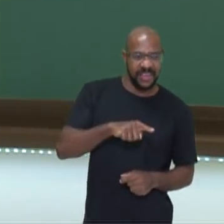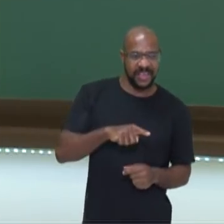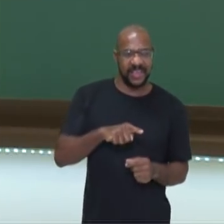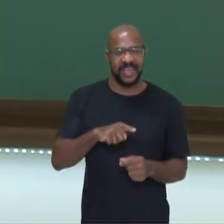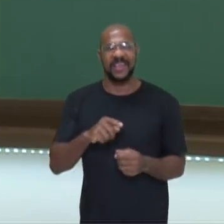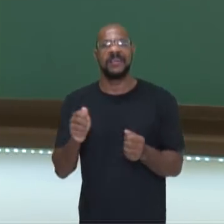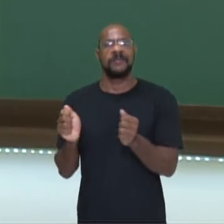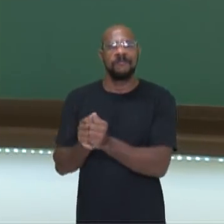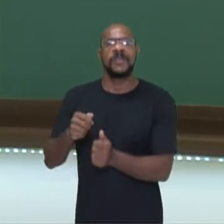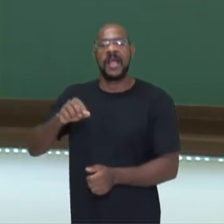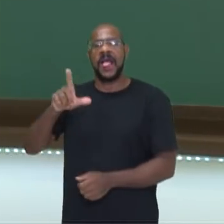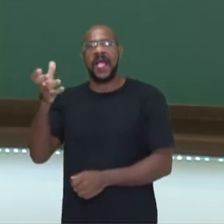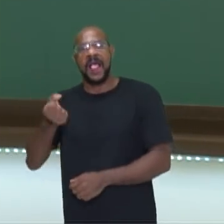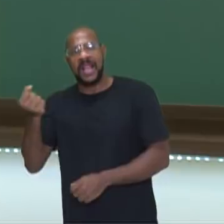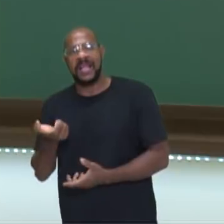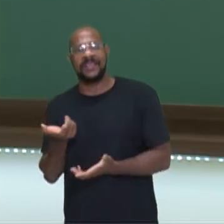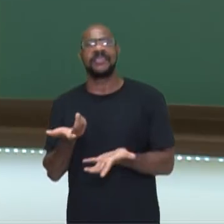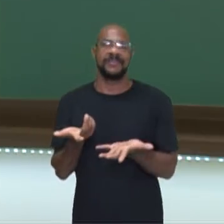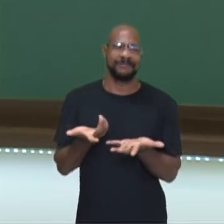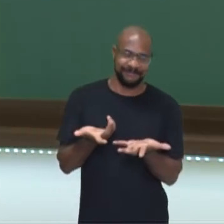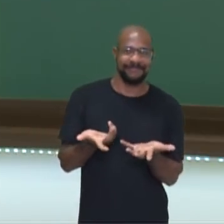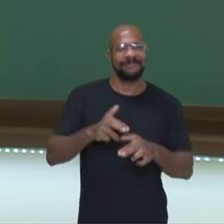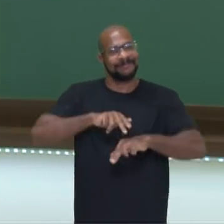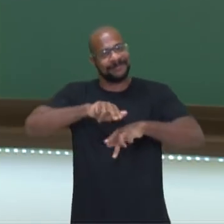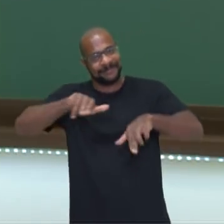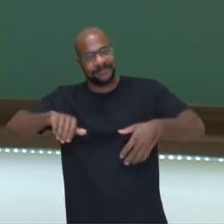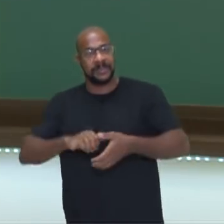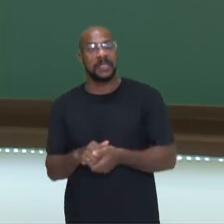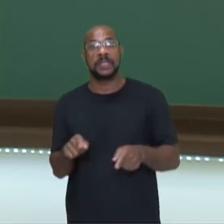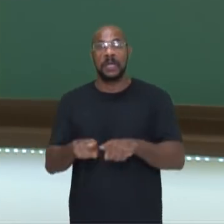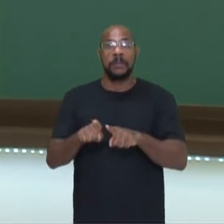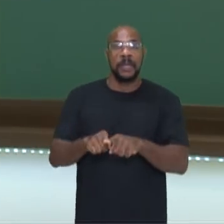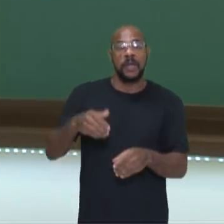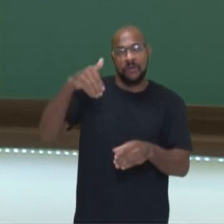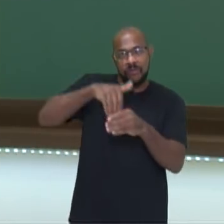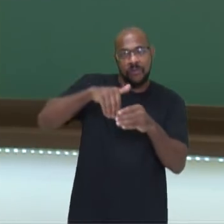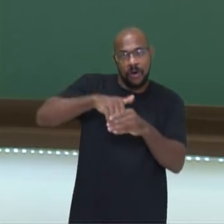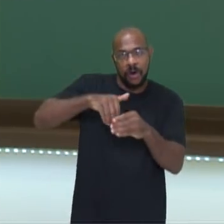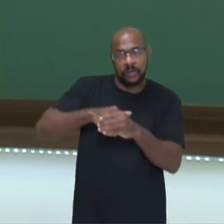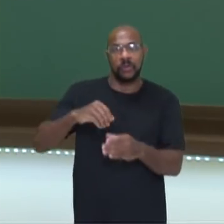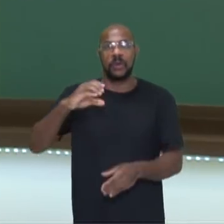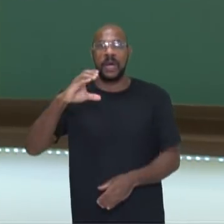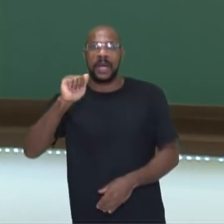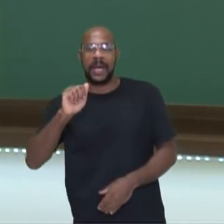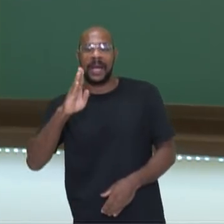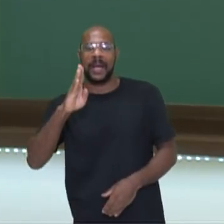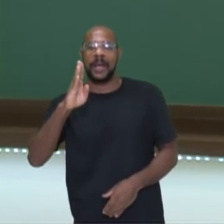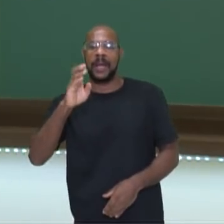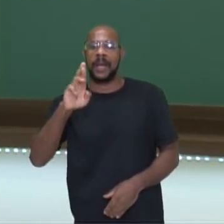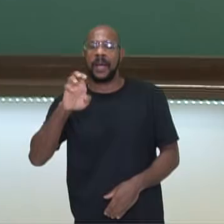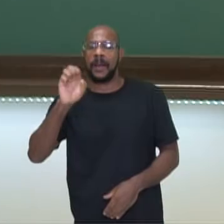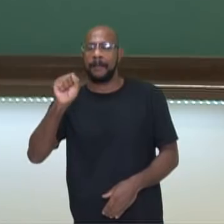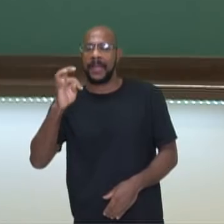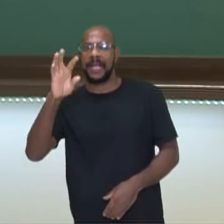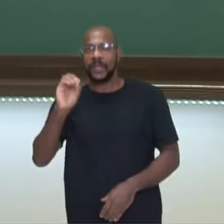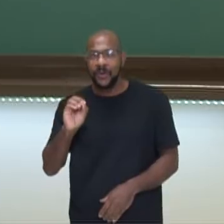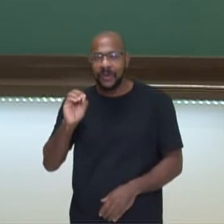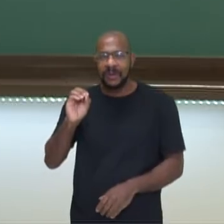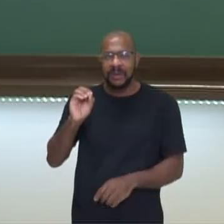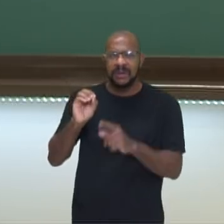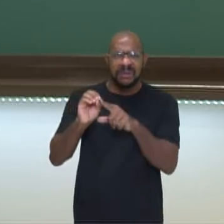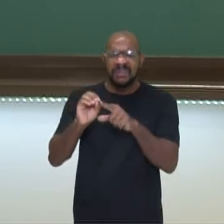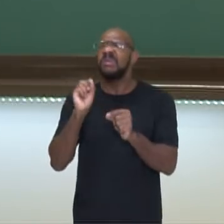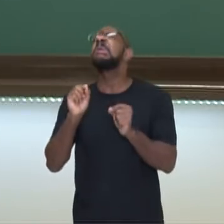e nessa aula nós vamos definir aí voto de cabresto e política dos governadores. O que é isso? Voto